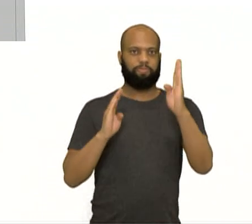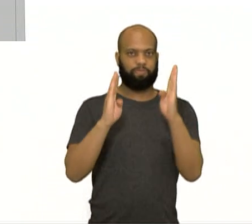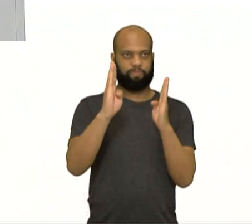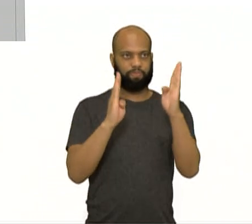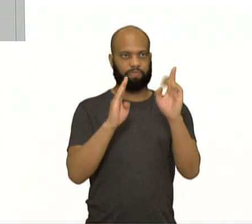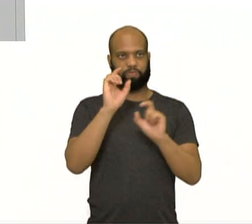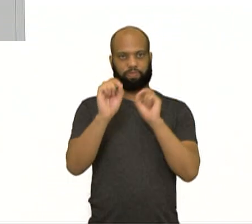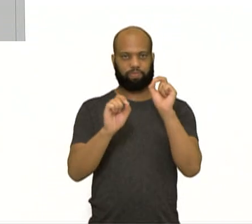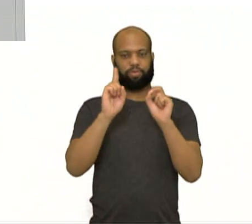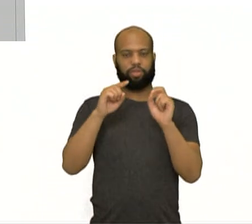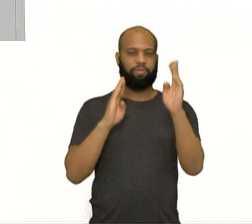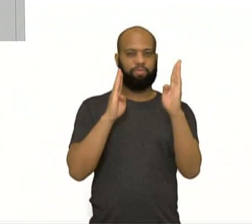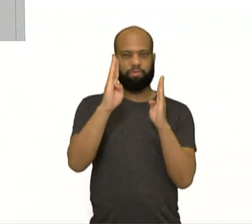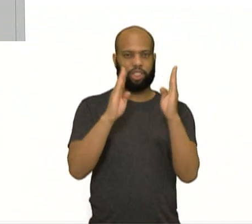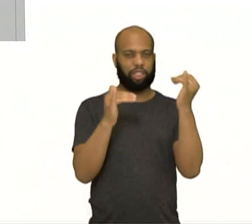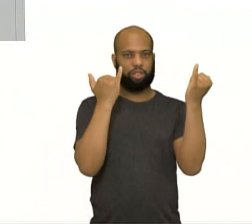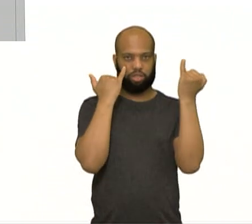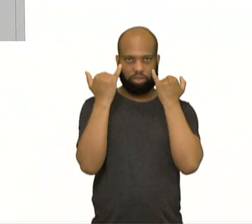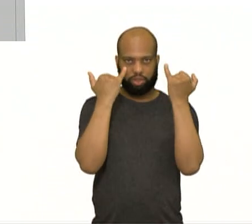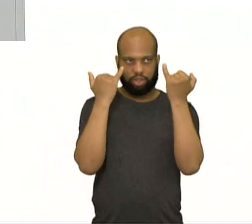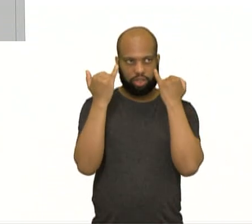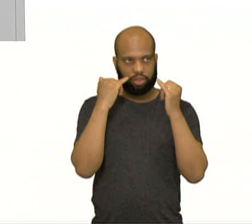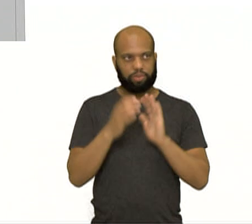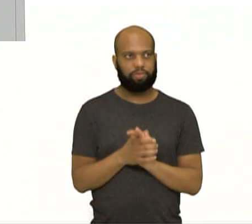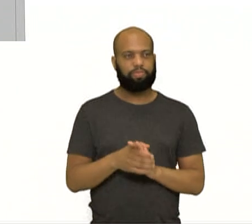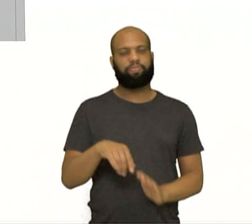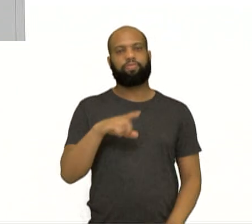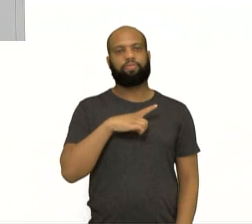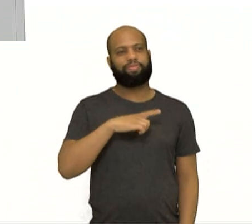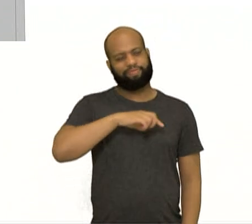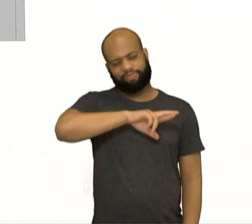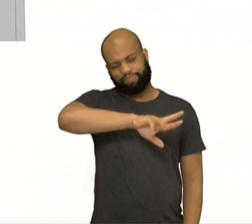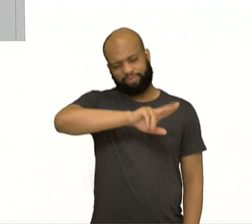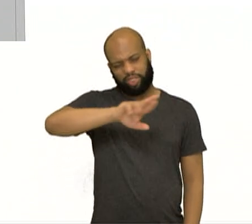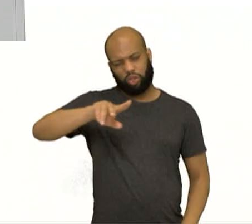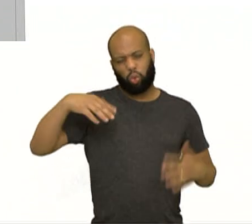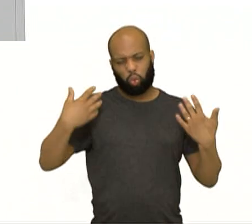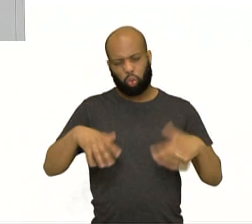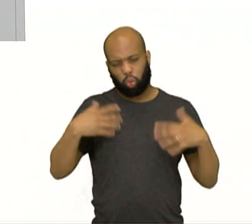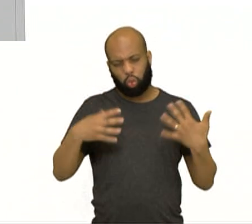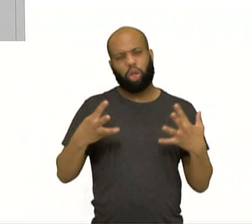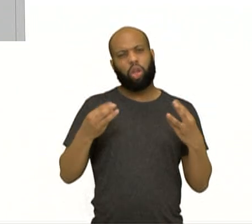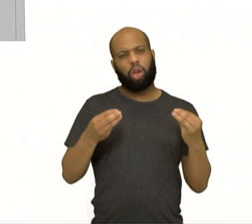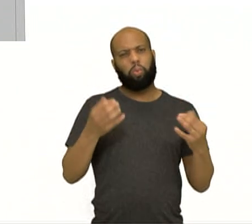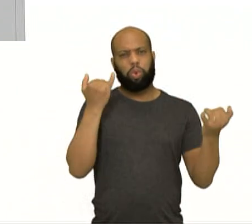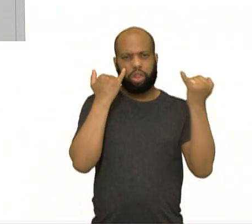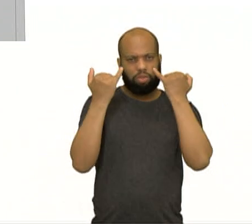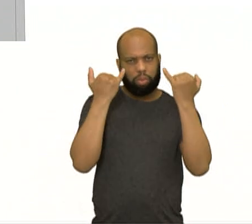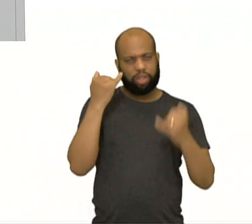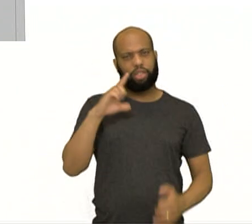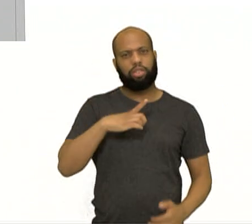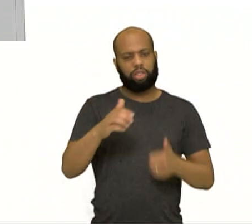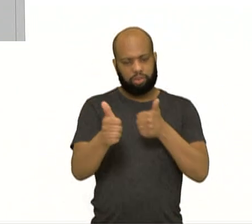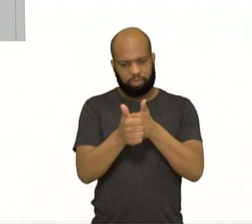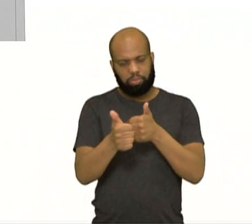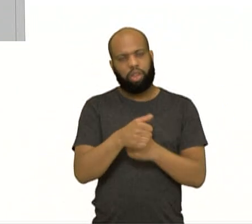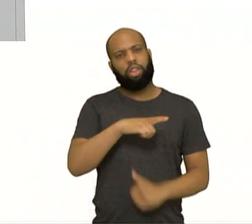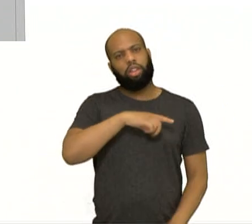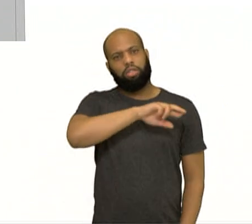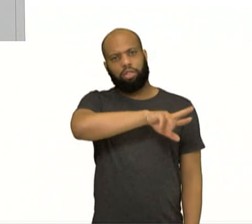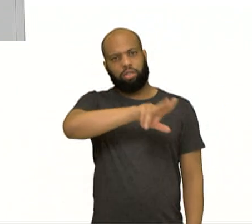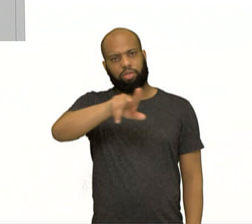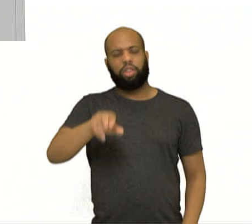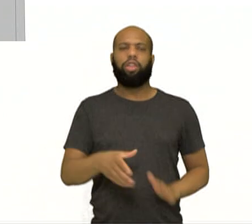da informação. Nós temos tanta informação ao nosso alcance, tanta informação,